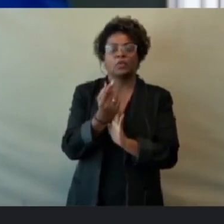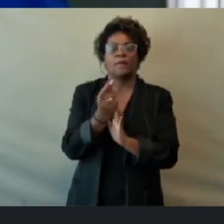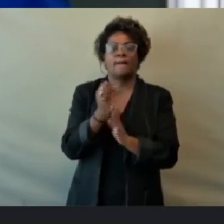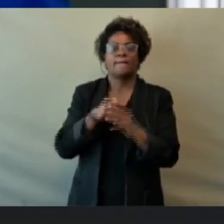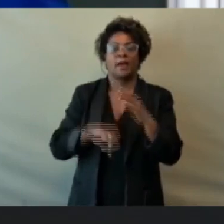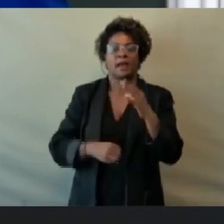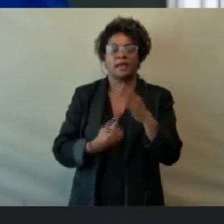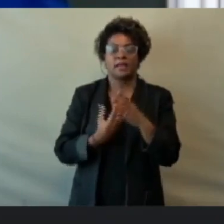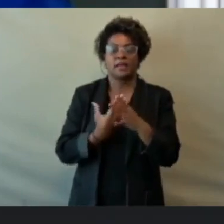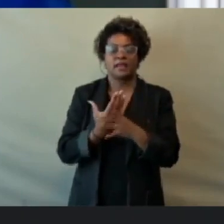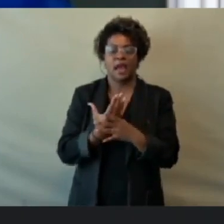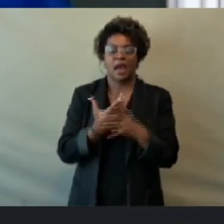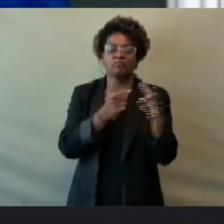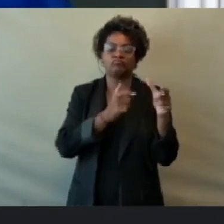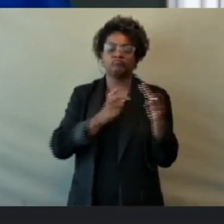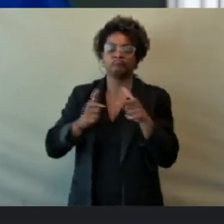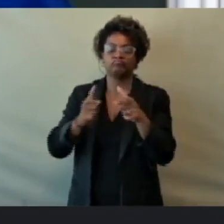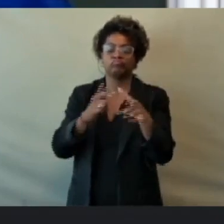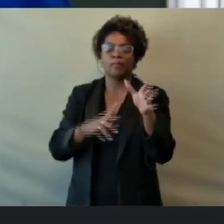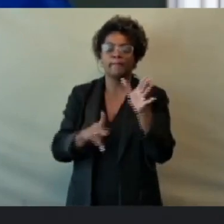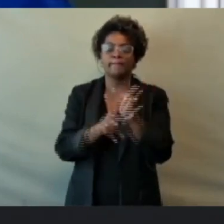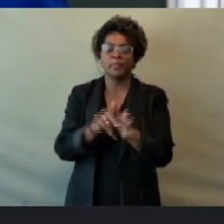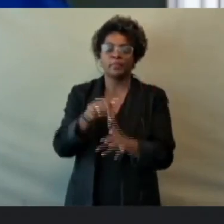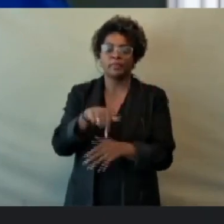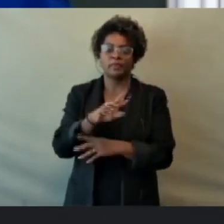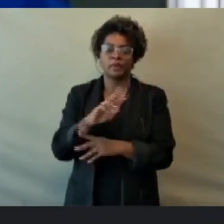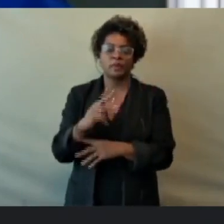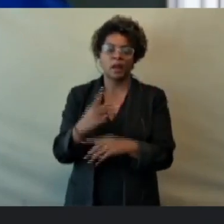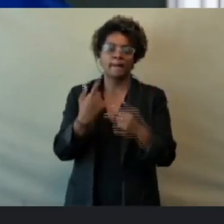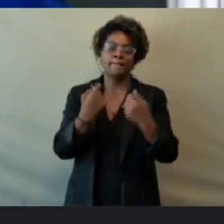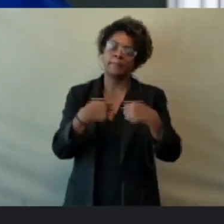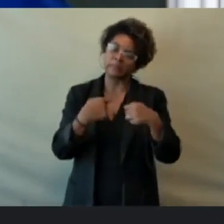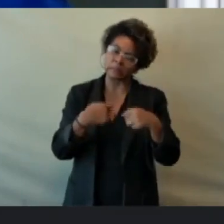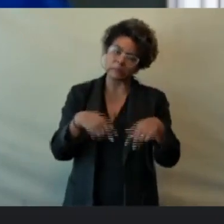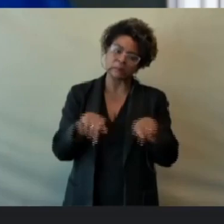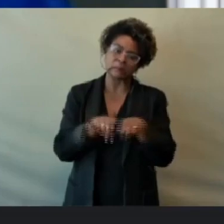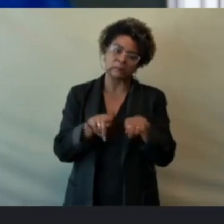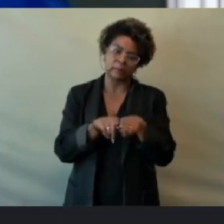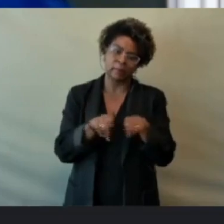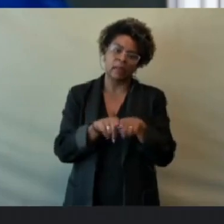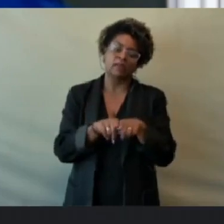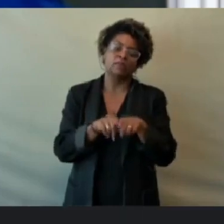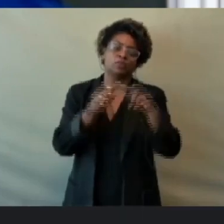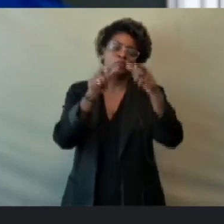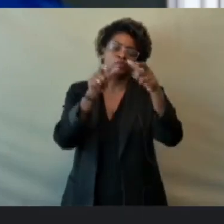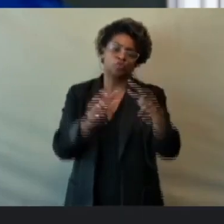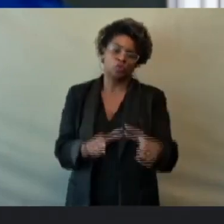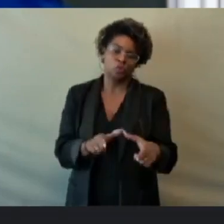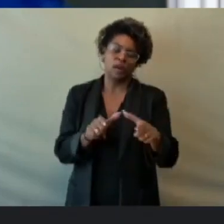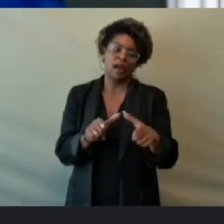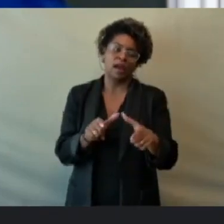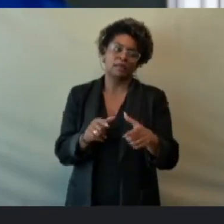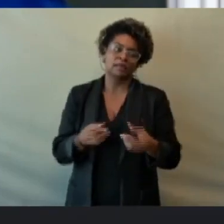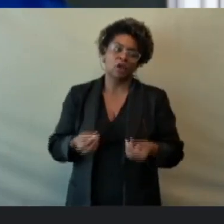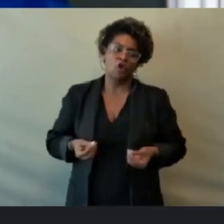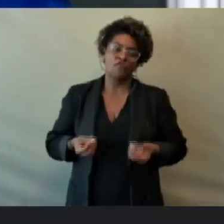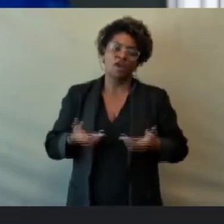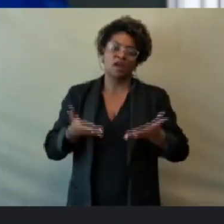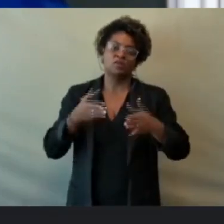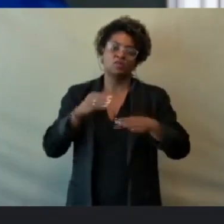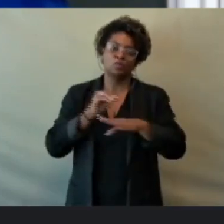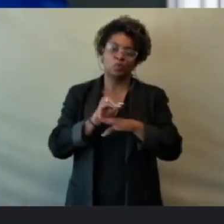precisamos de equipamentos que promovam e dê cuidado mas que deem a